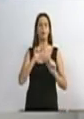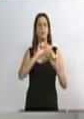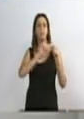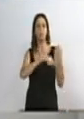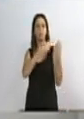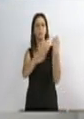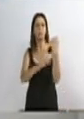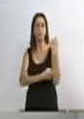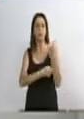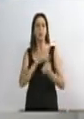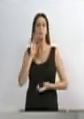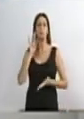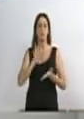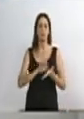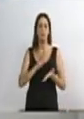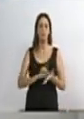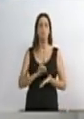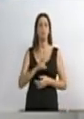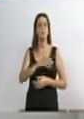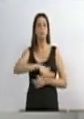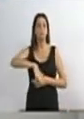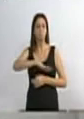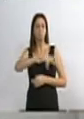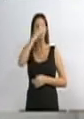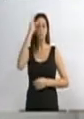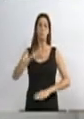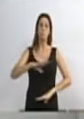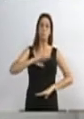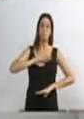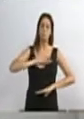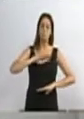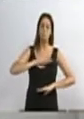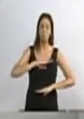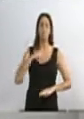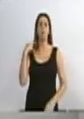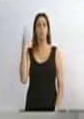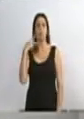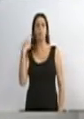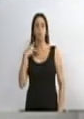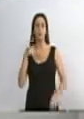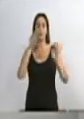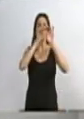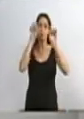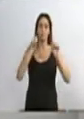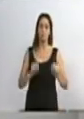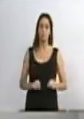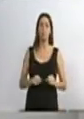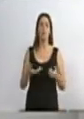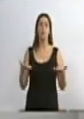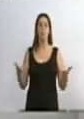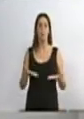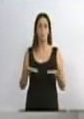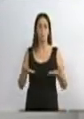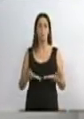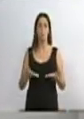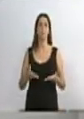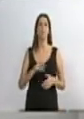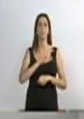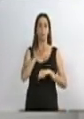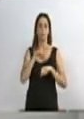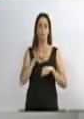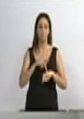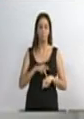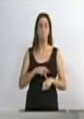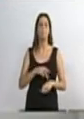da insatisfação política com o nosso sistema atual da nação brasileira.